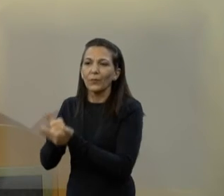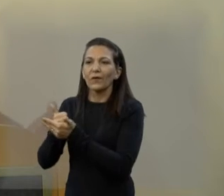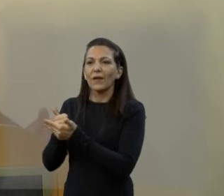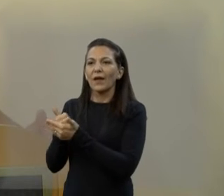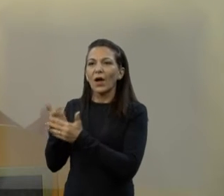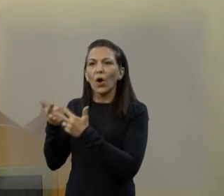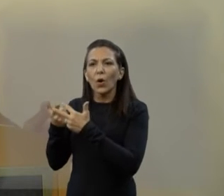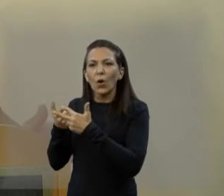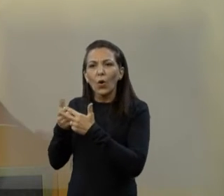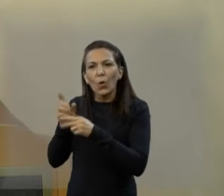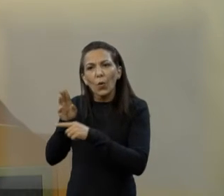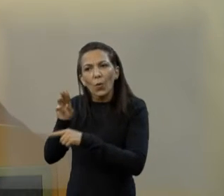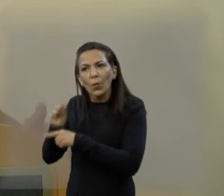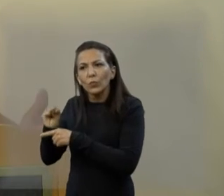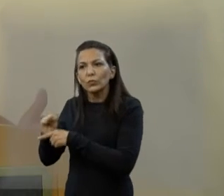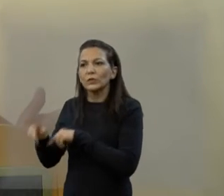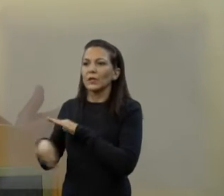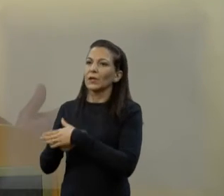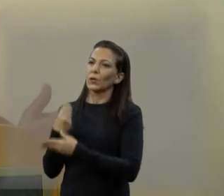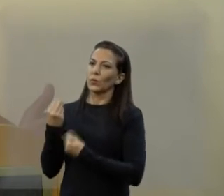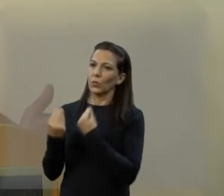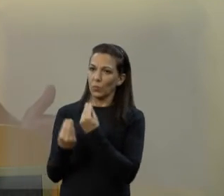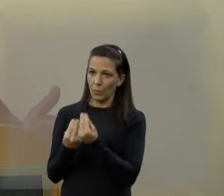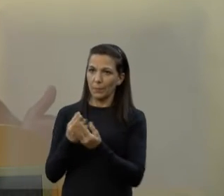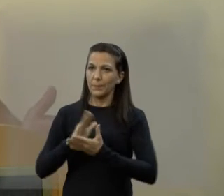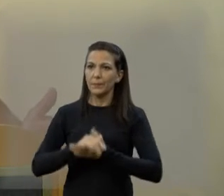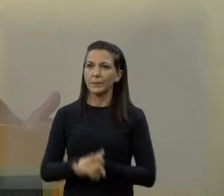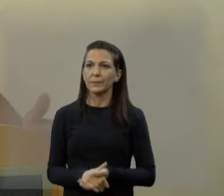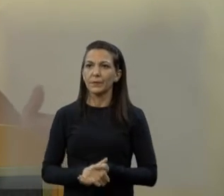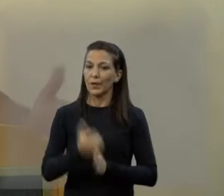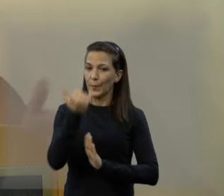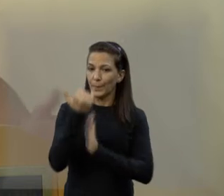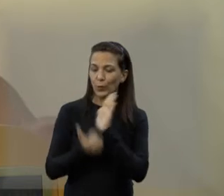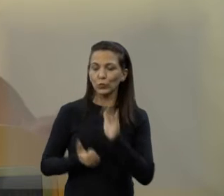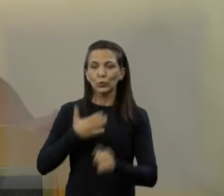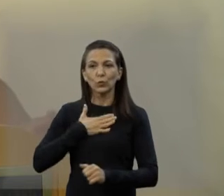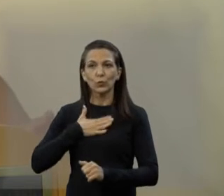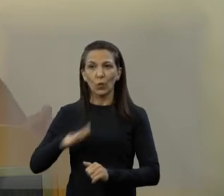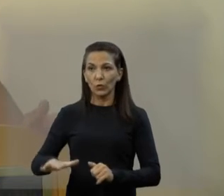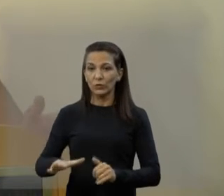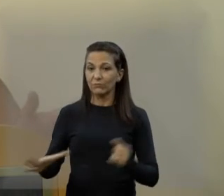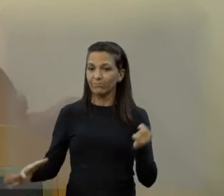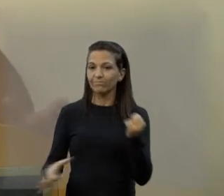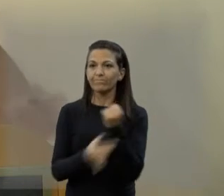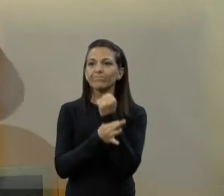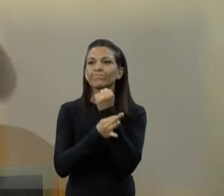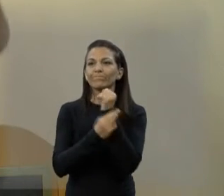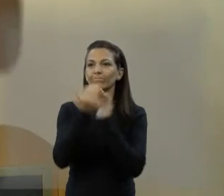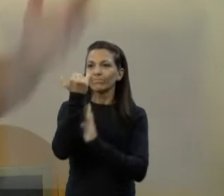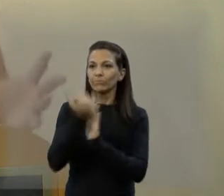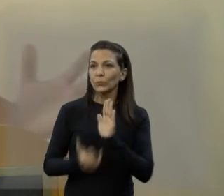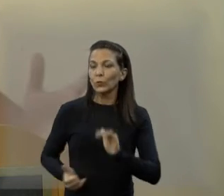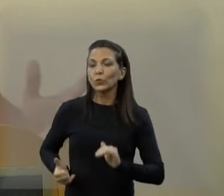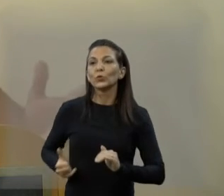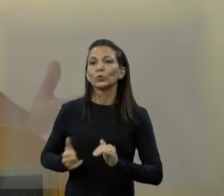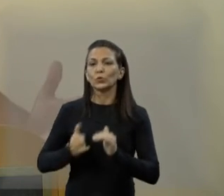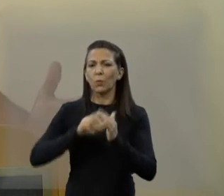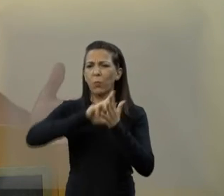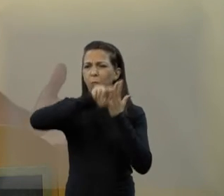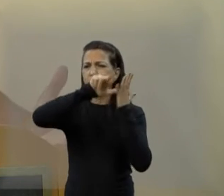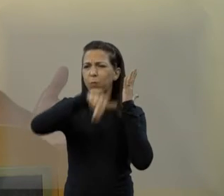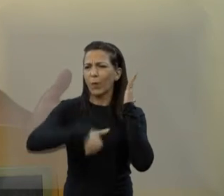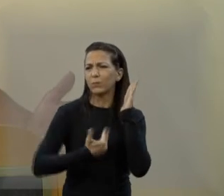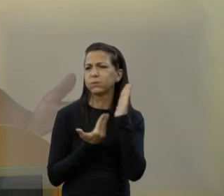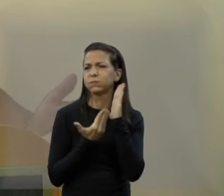infelizmente por mais que nós não gostamos disso nós não gostamos de impostos não defendemos esse tanto de exorbitâncias de